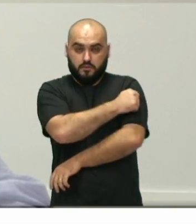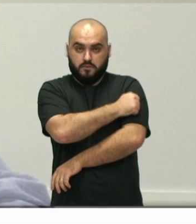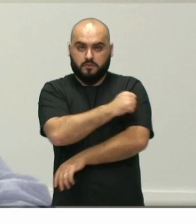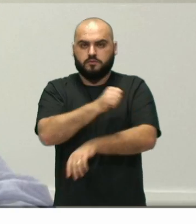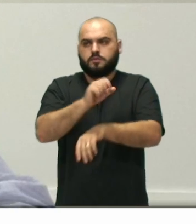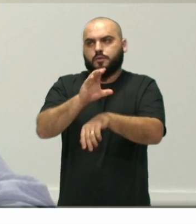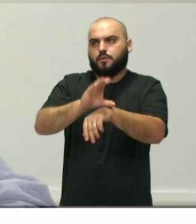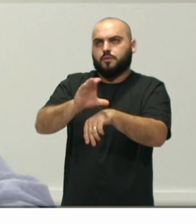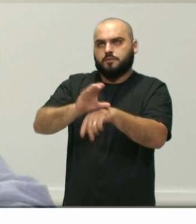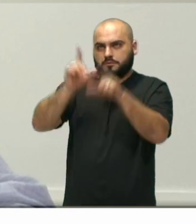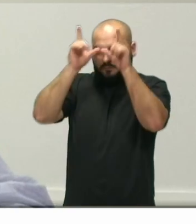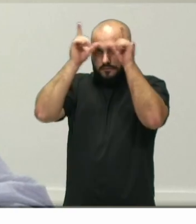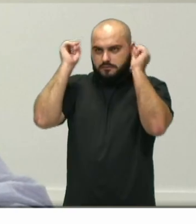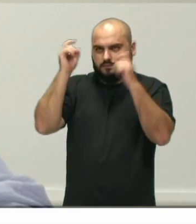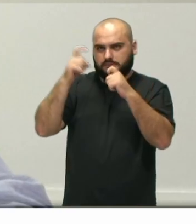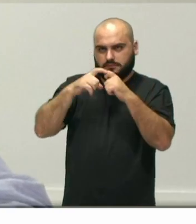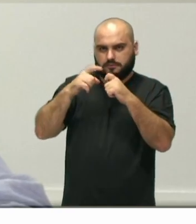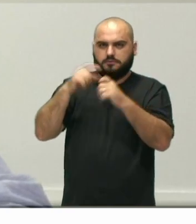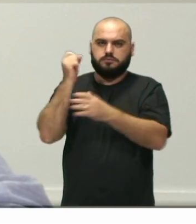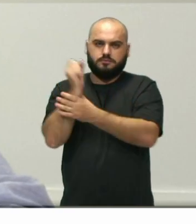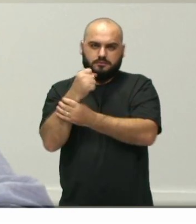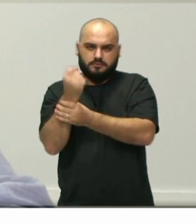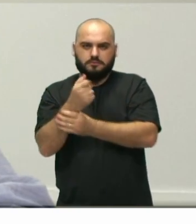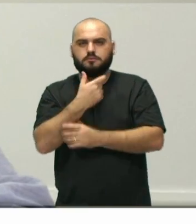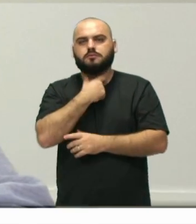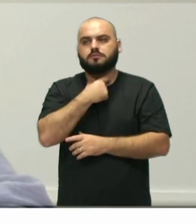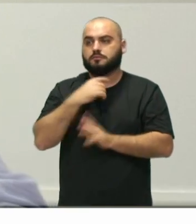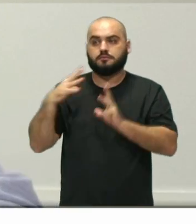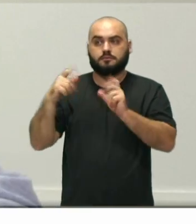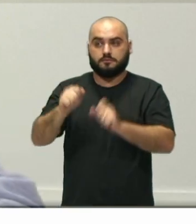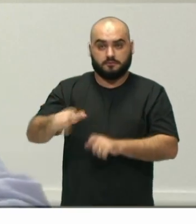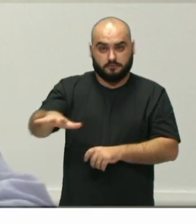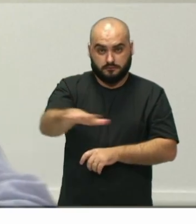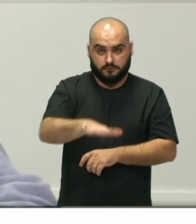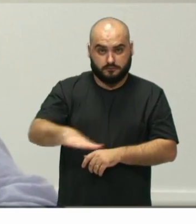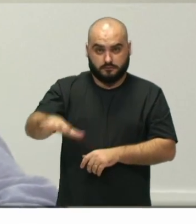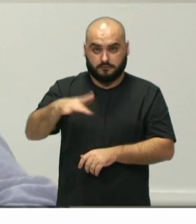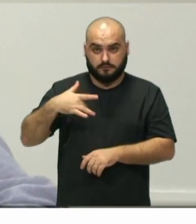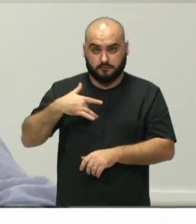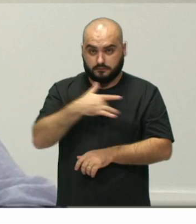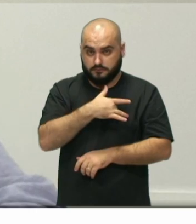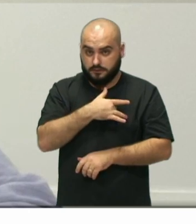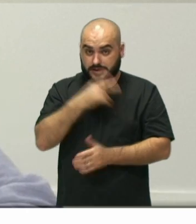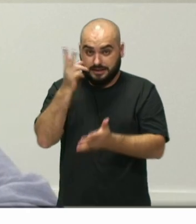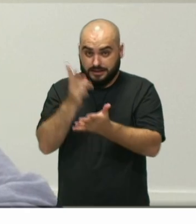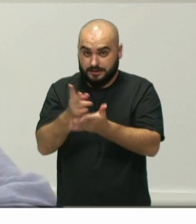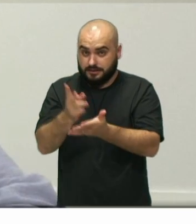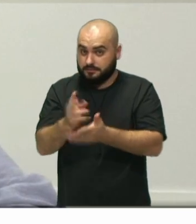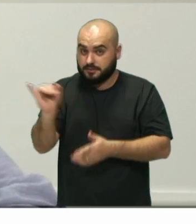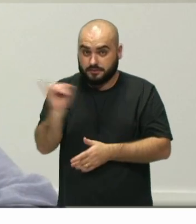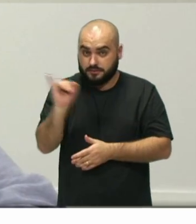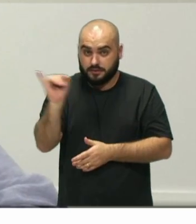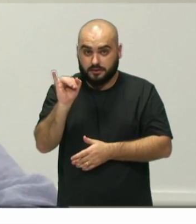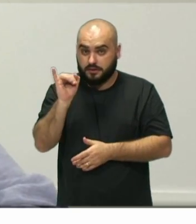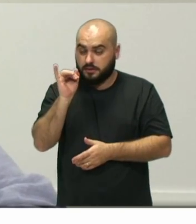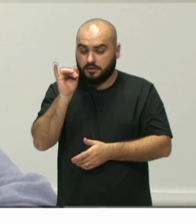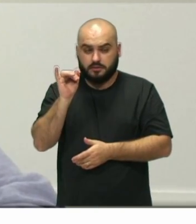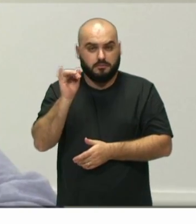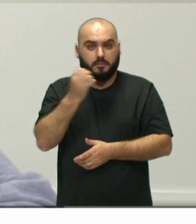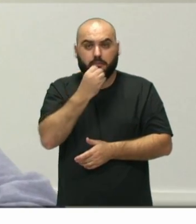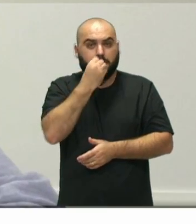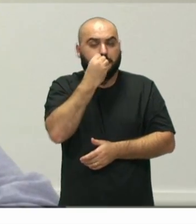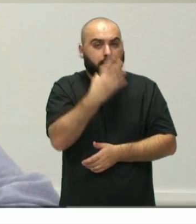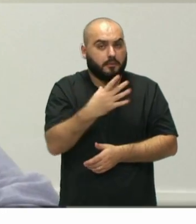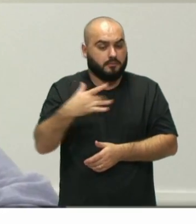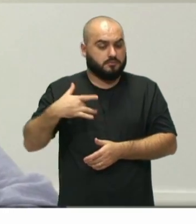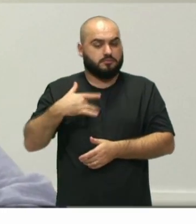de enfermagem, medicina, fisioterapia, todas as áreas da saúde, sempre aqui em Itajaí estiveram muito à frente na saúde pública, né? Inclusive